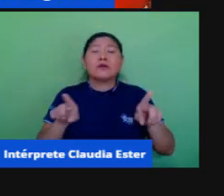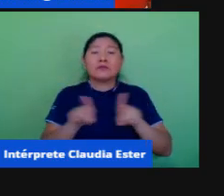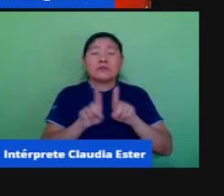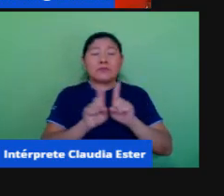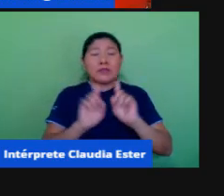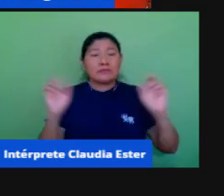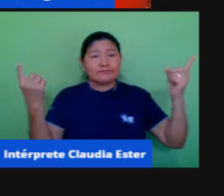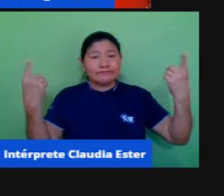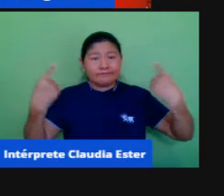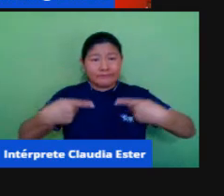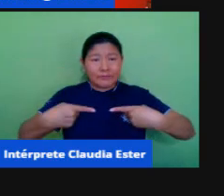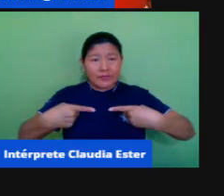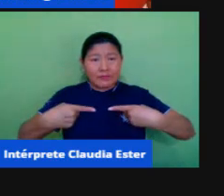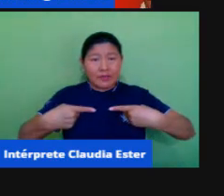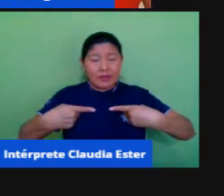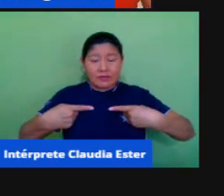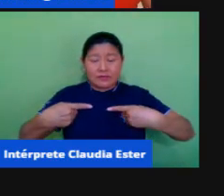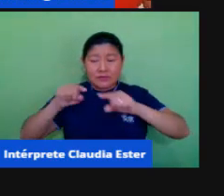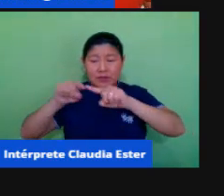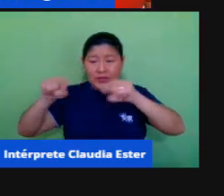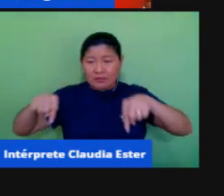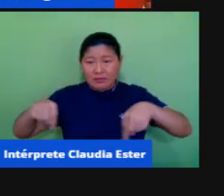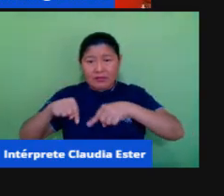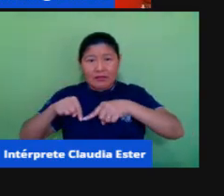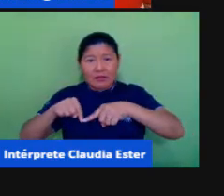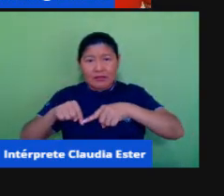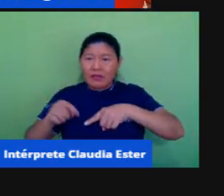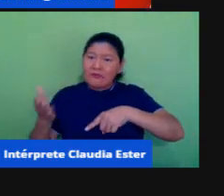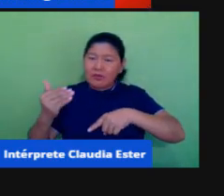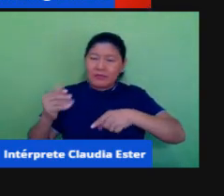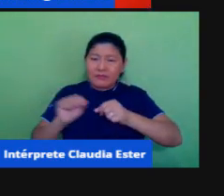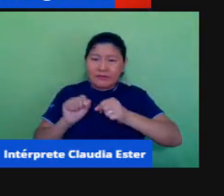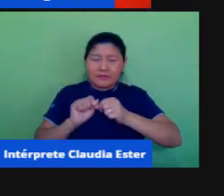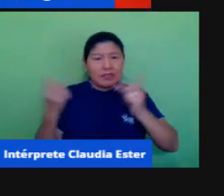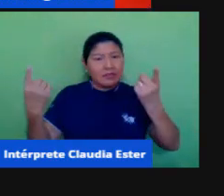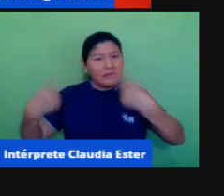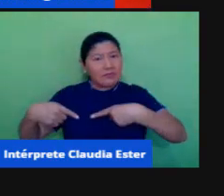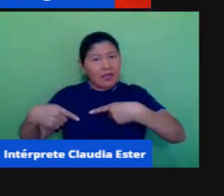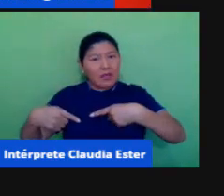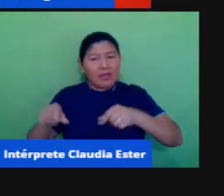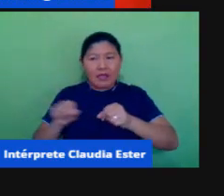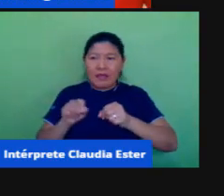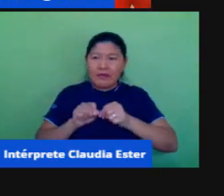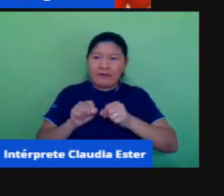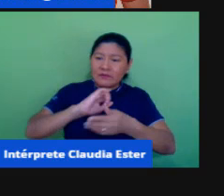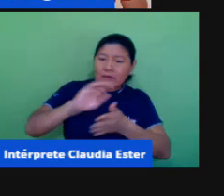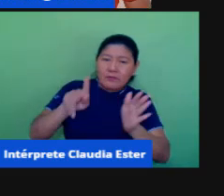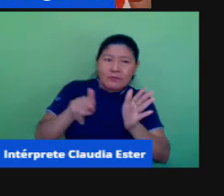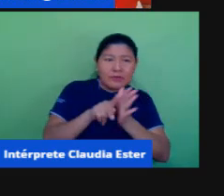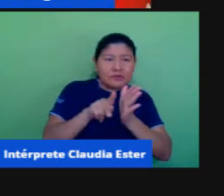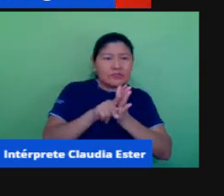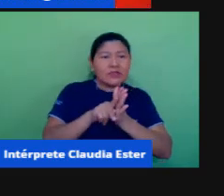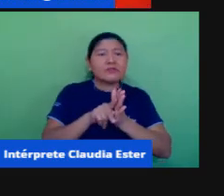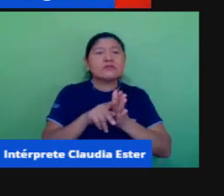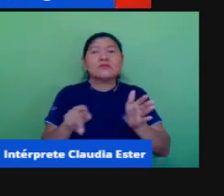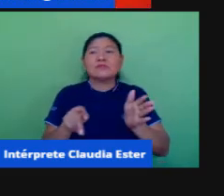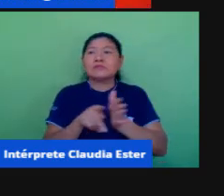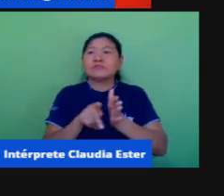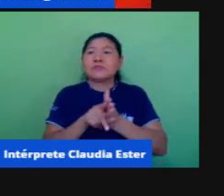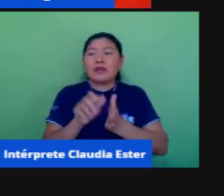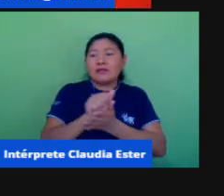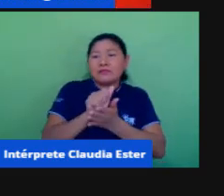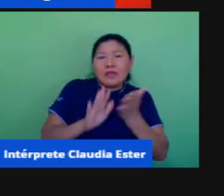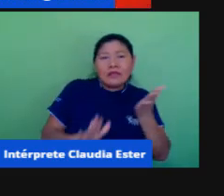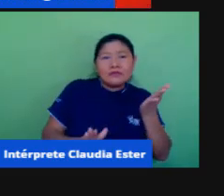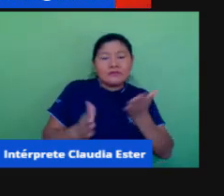atividades dentro da sala de aula. Em sala de aula, os alunos tiram dúvida e o professor propõe orientar projetos, atividades